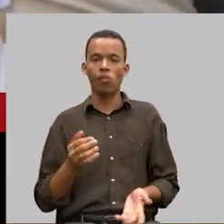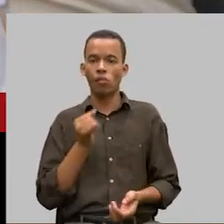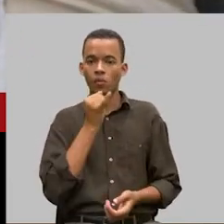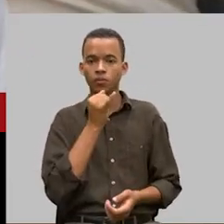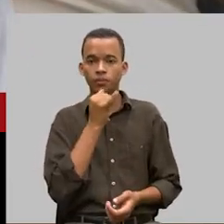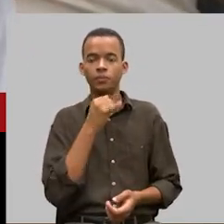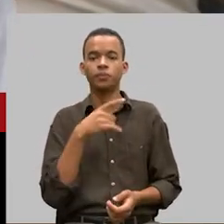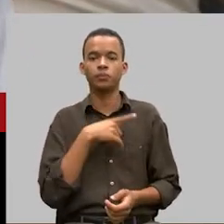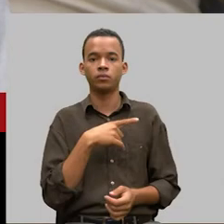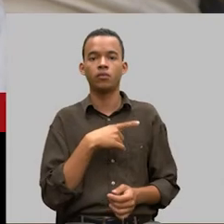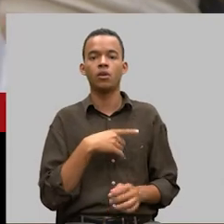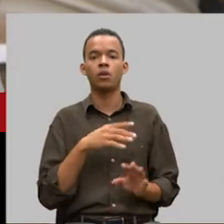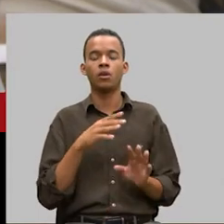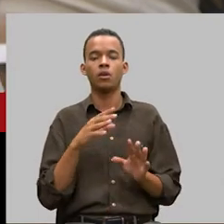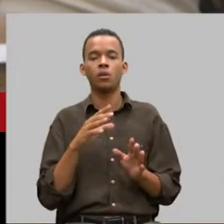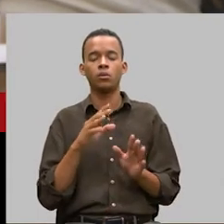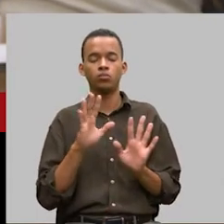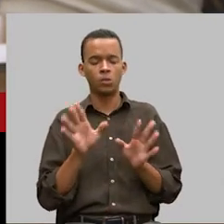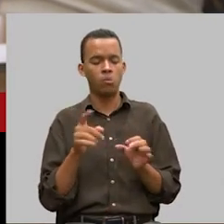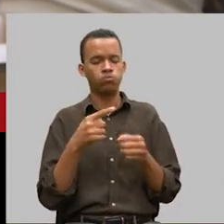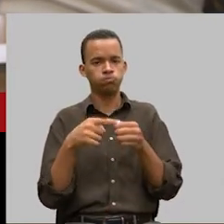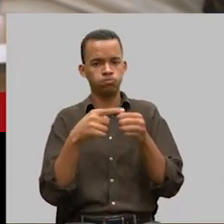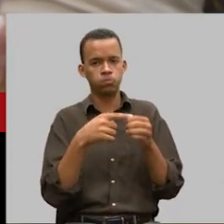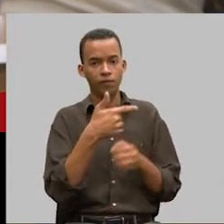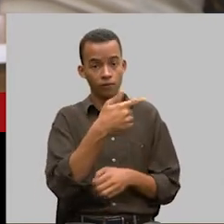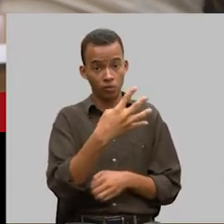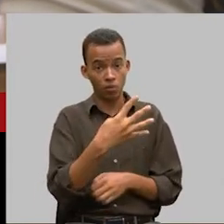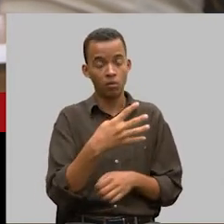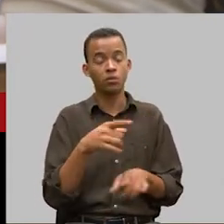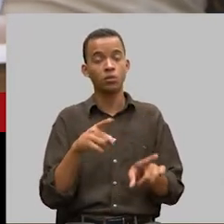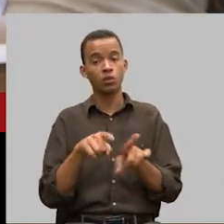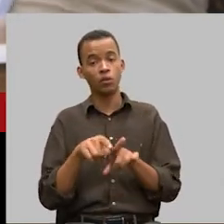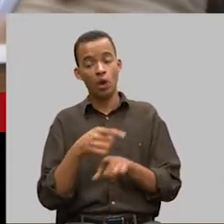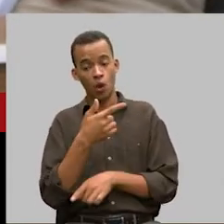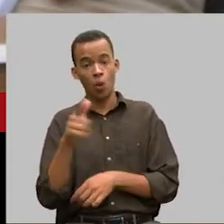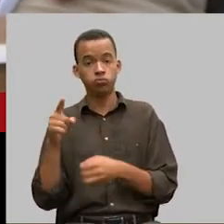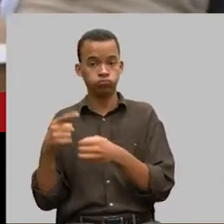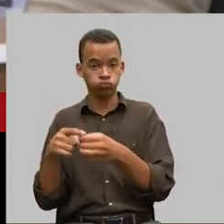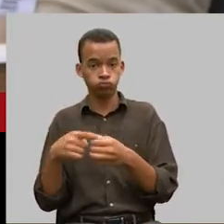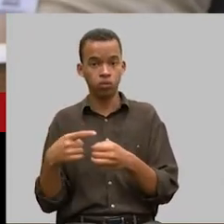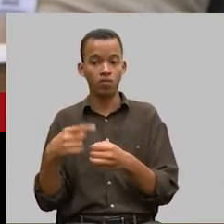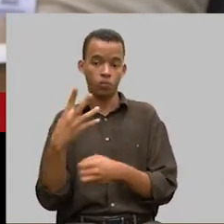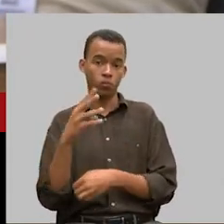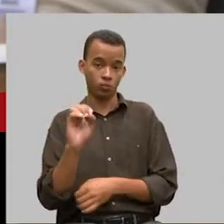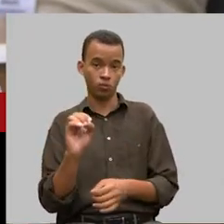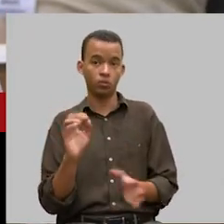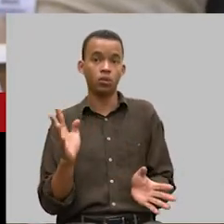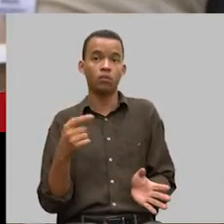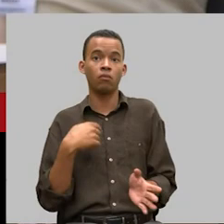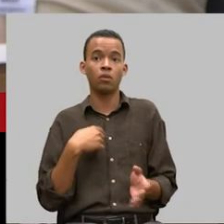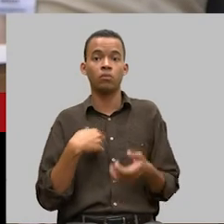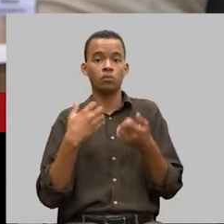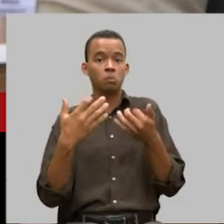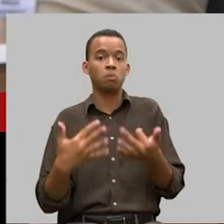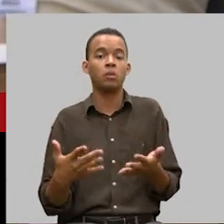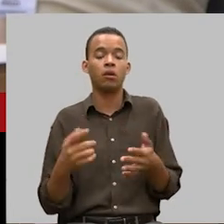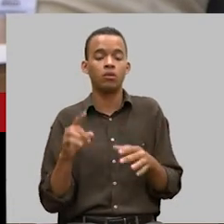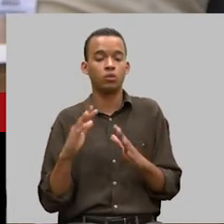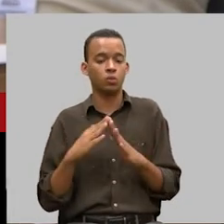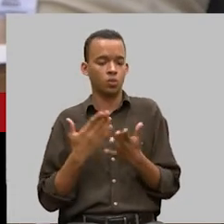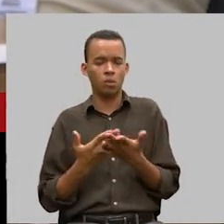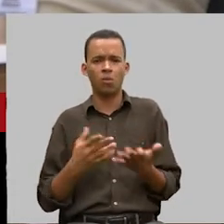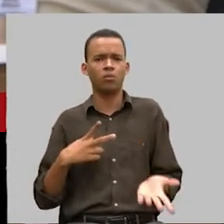que atende 24 municípios a Fan de natalândia atende 40 municípios como é que uma escola dessa é privada